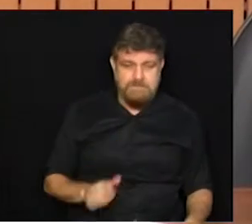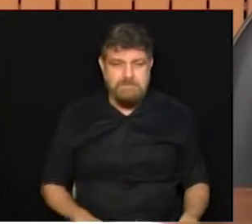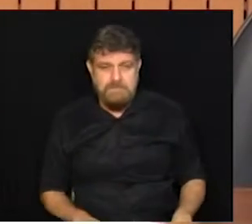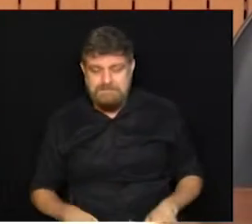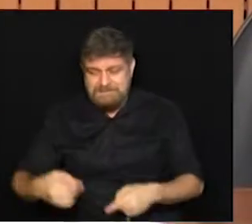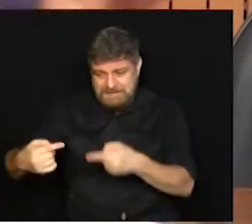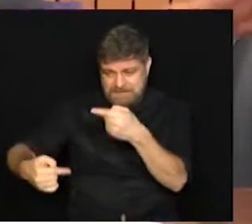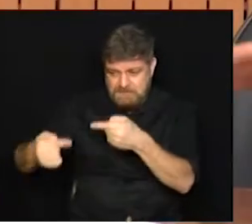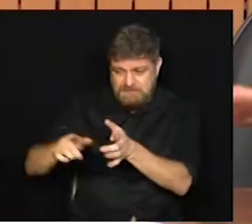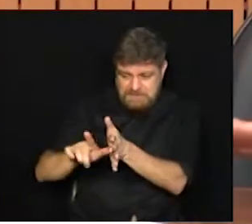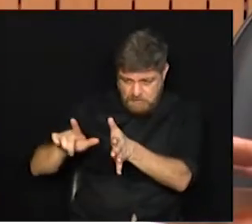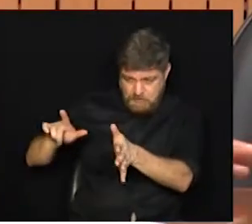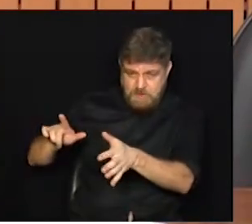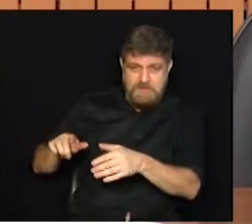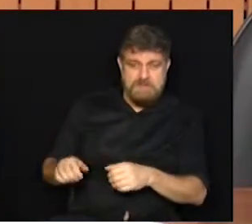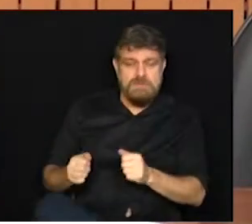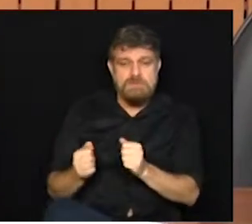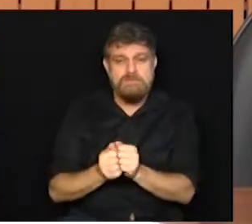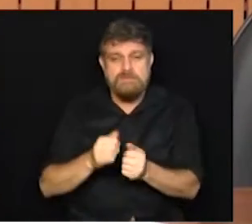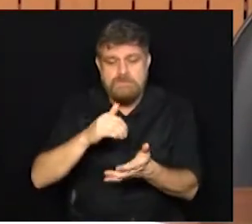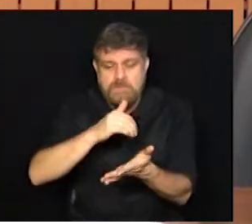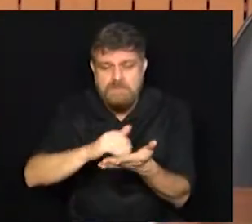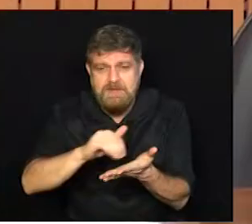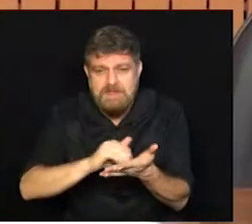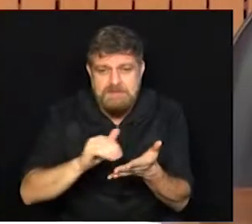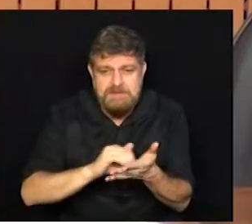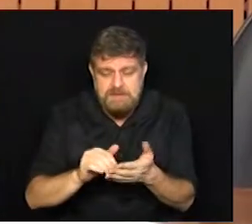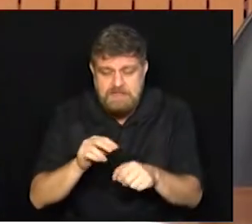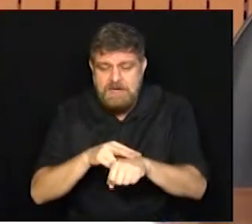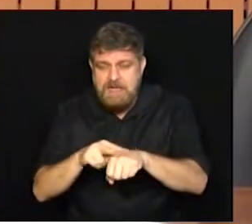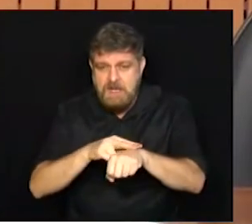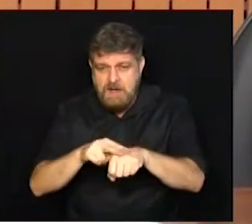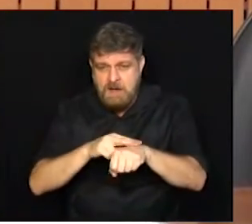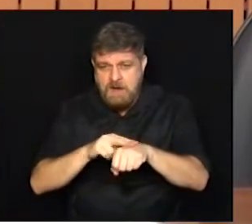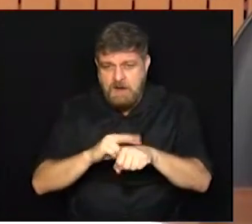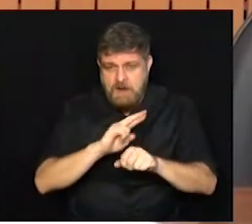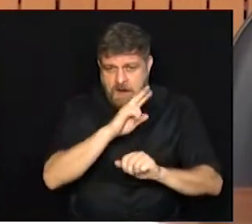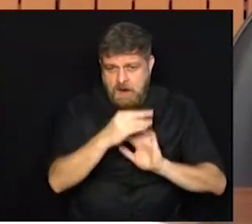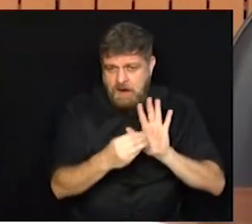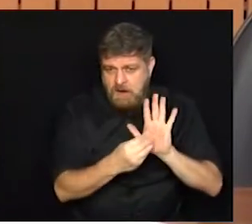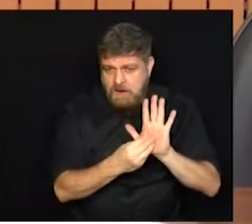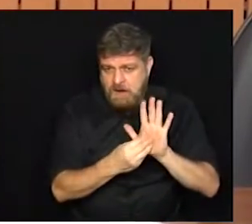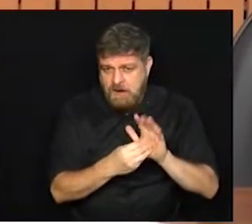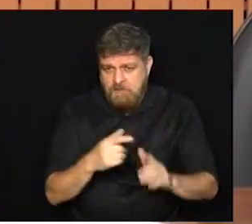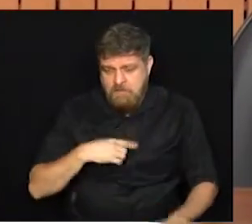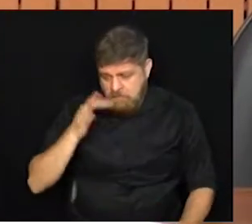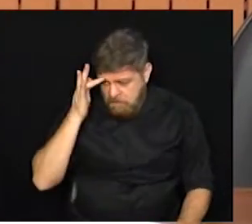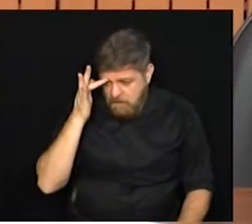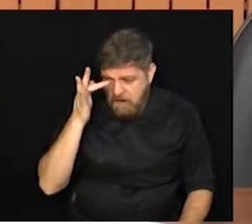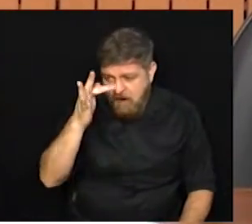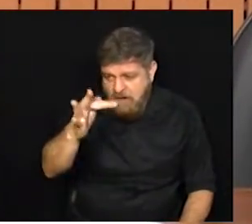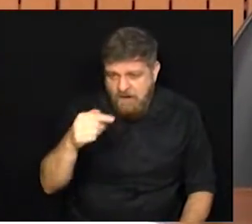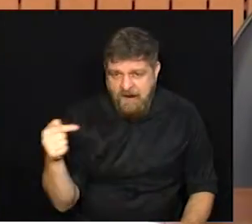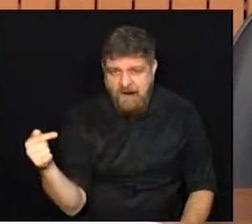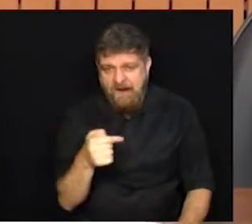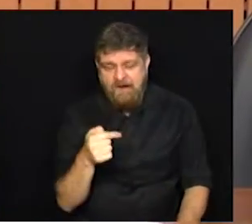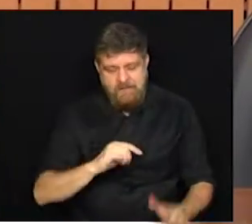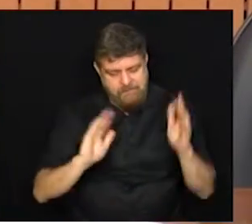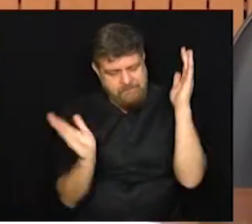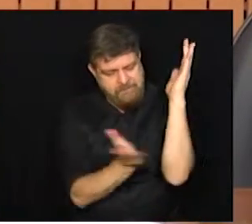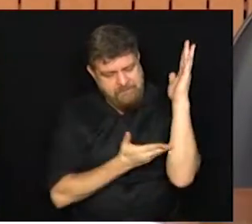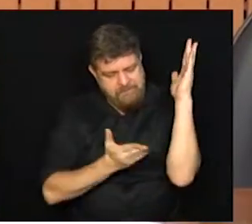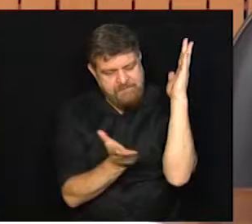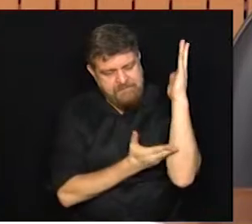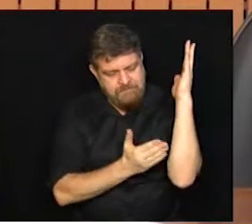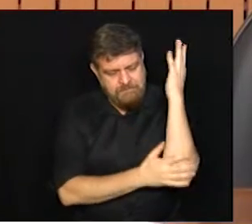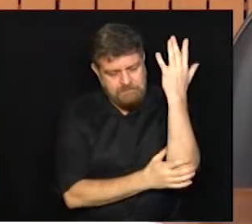discussão prévia, ou com a Secretaria do Verde, ou com o DPJ, é feita, para que no futuro a gente não tenha mais eventos como esse do